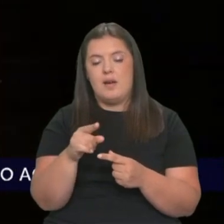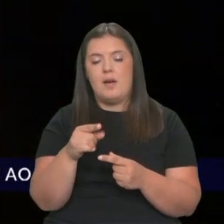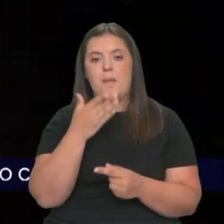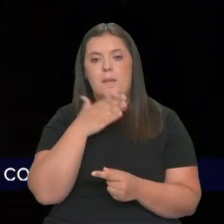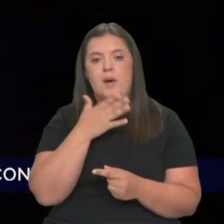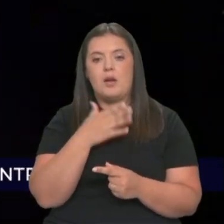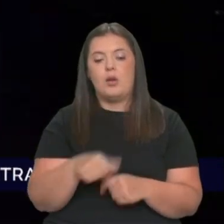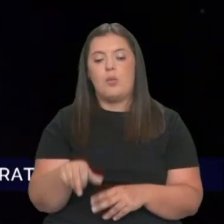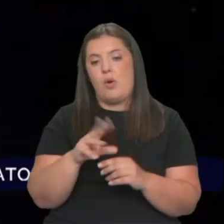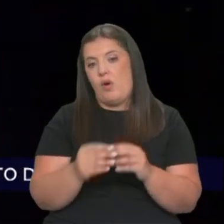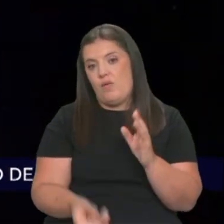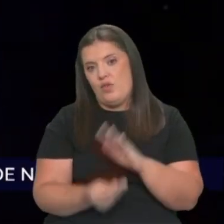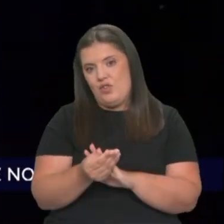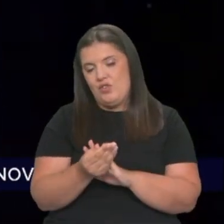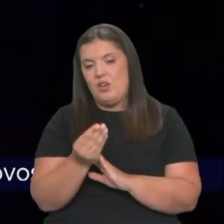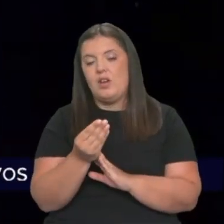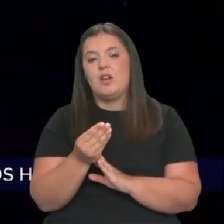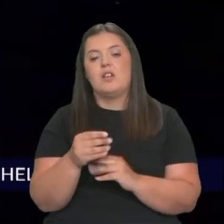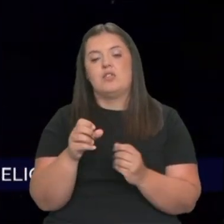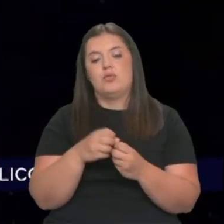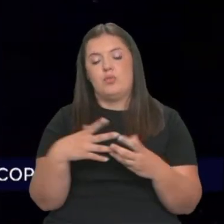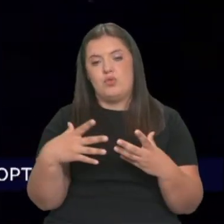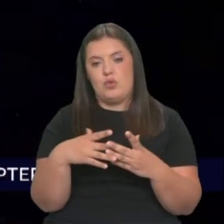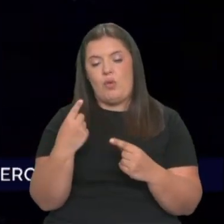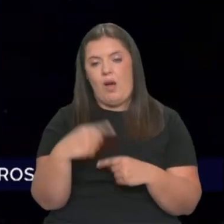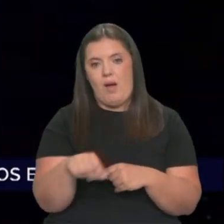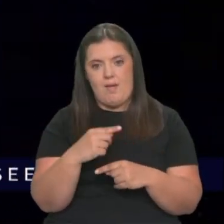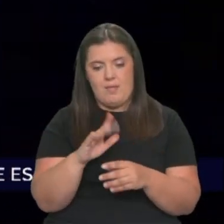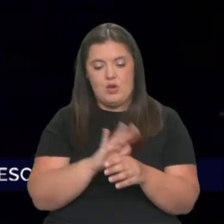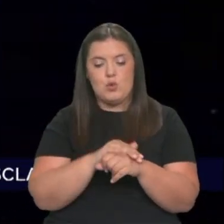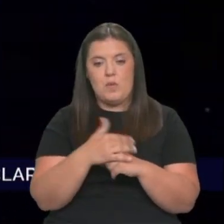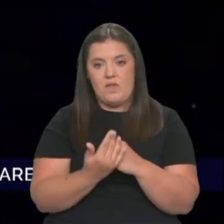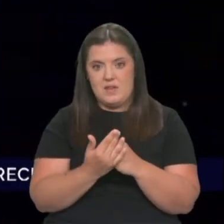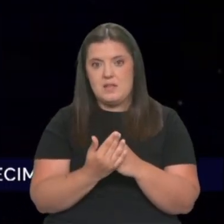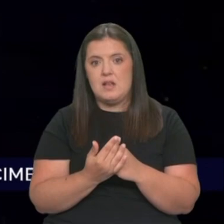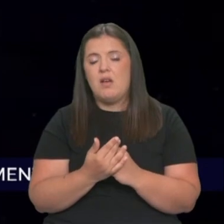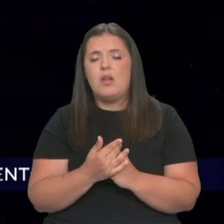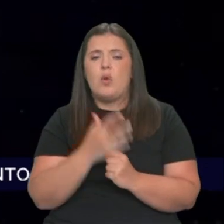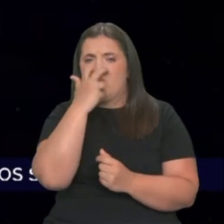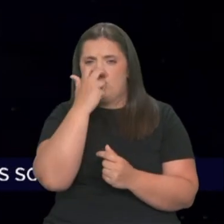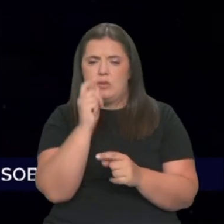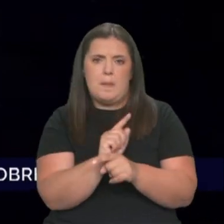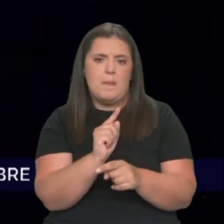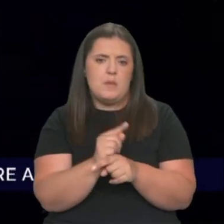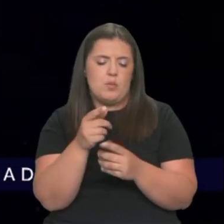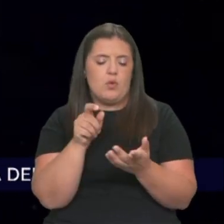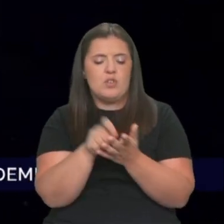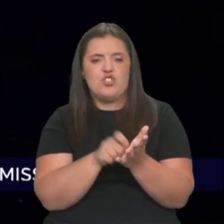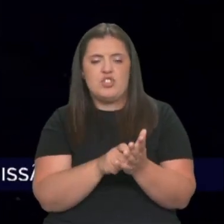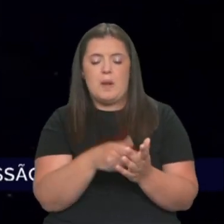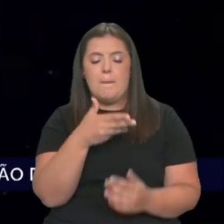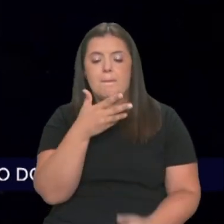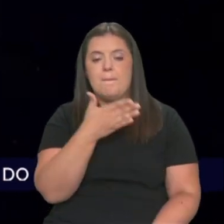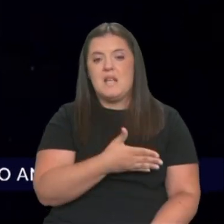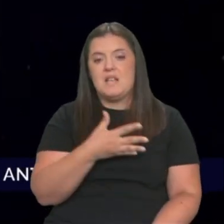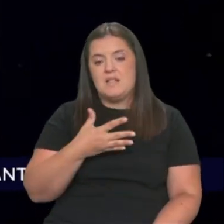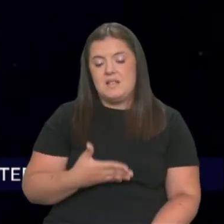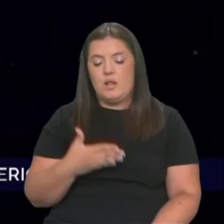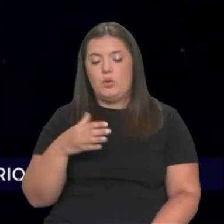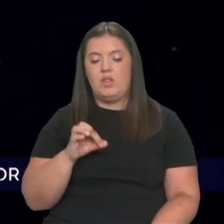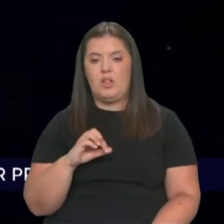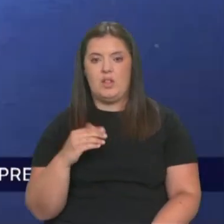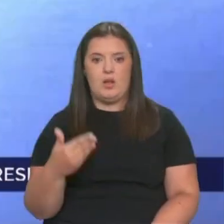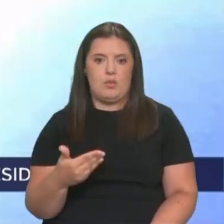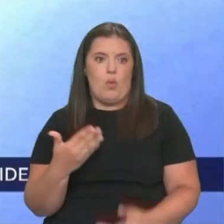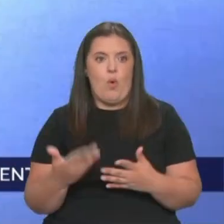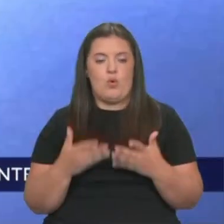nova, ou seja, explosões à superfície desta estrela. E, portanto, não deixa de ser curioso que algo que foi registado historicamente em 1181, agora